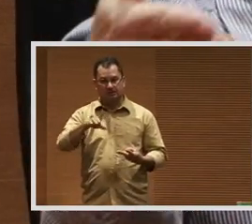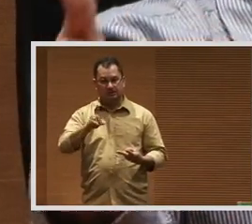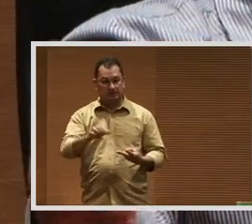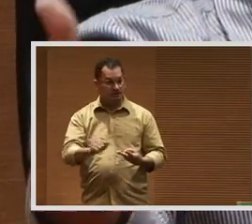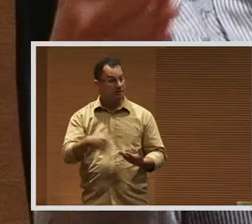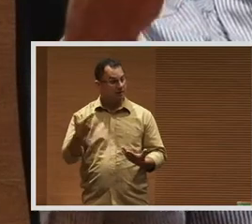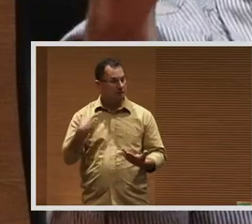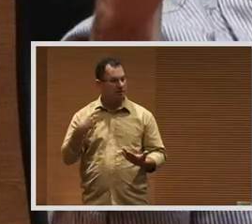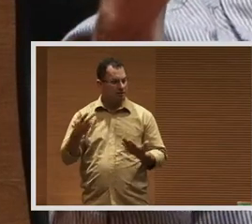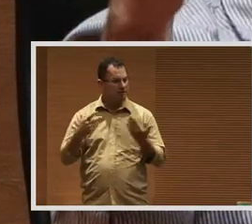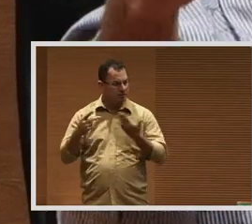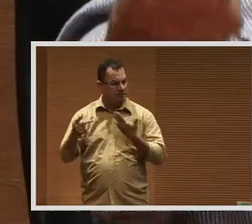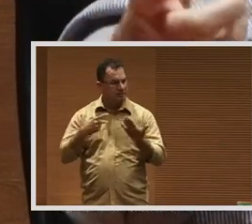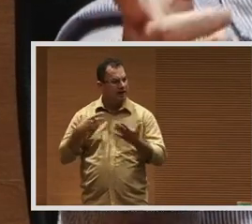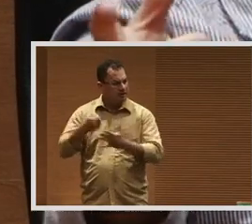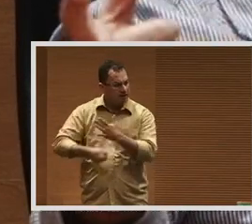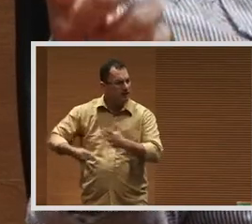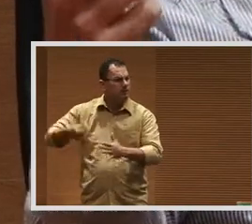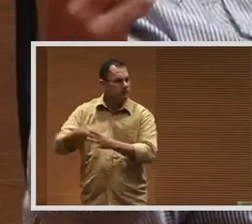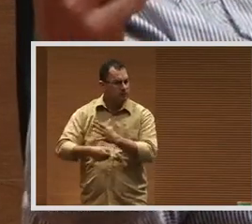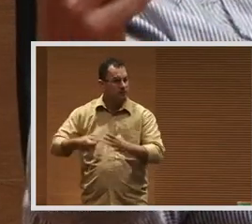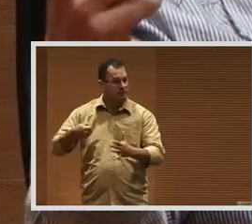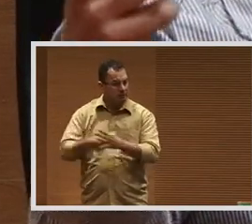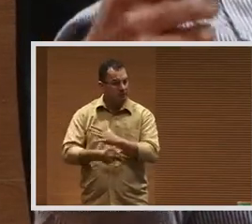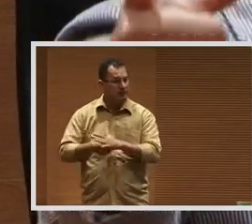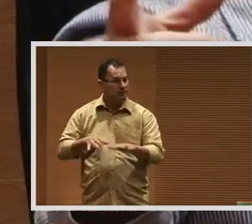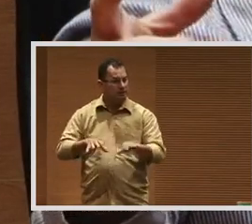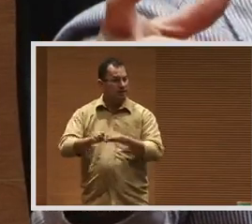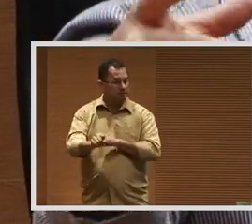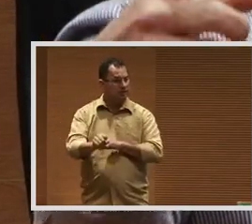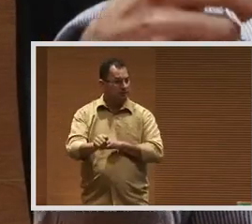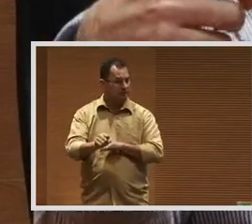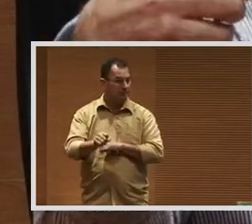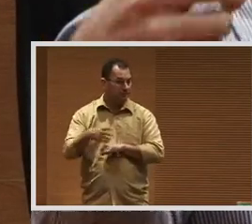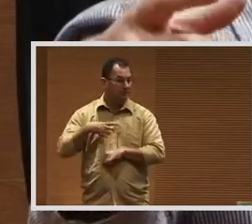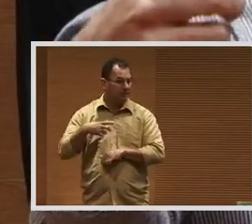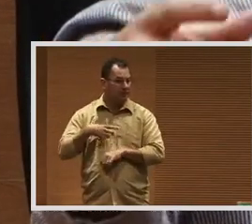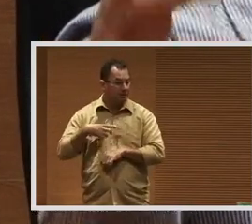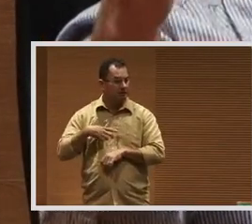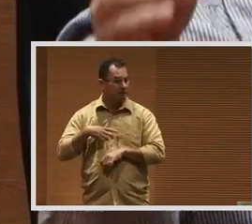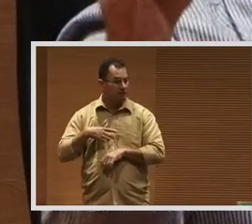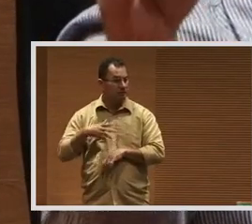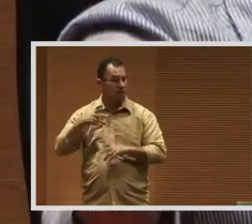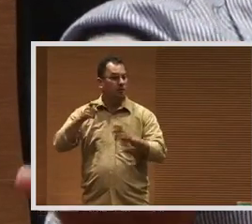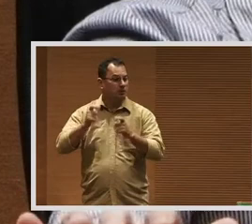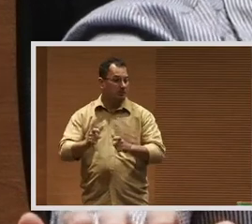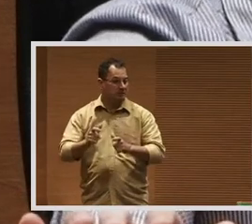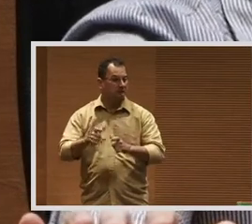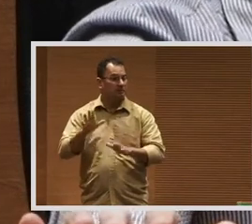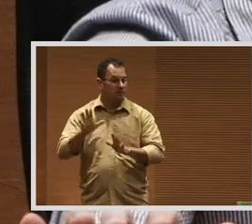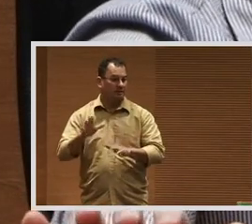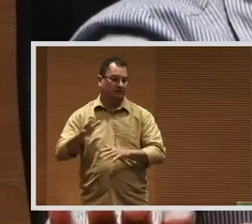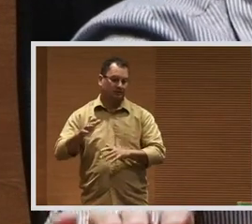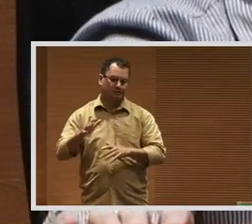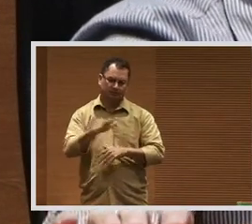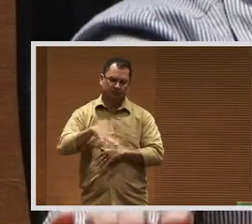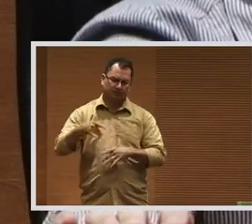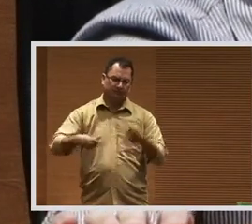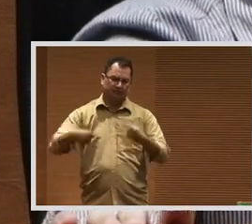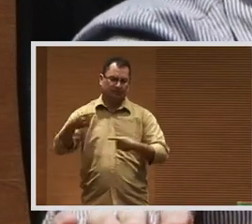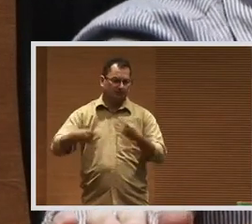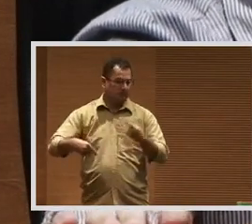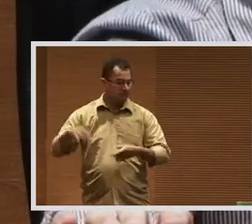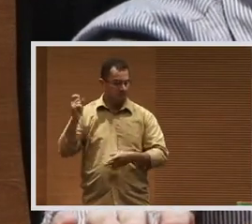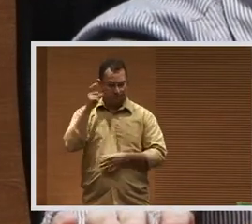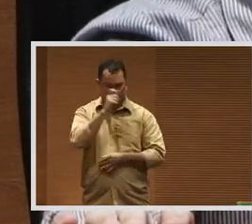psiquiatra, militante, está ali na graduação. Tem ali uma cadeira, mas são espaços de disputa dificílimos. Mas não dá para desistir mesmo,